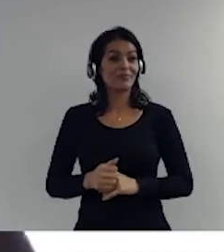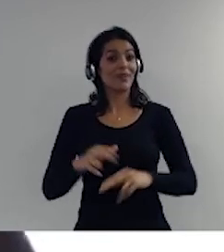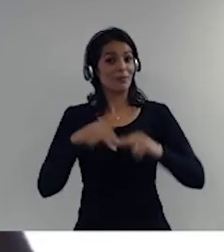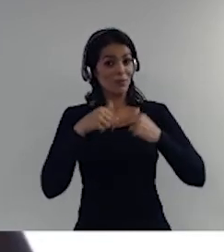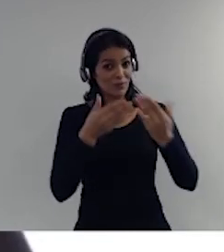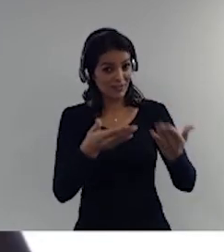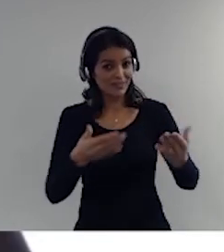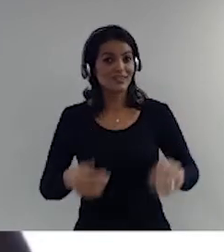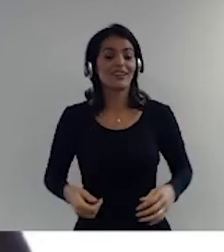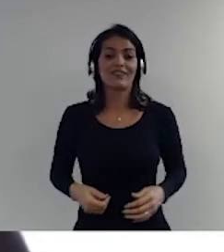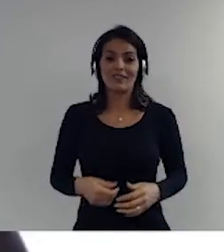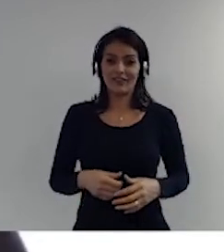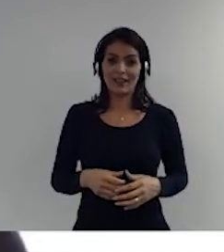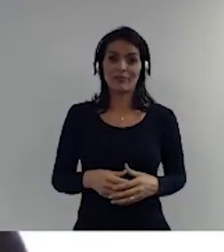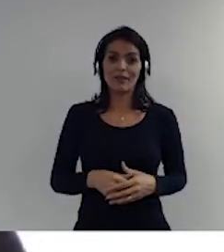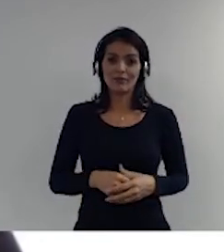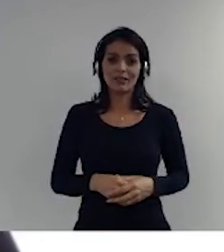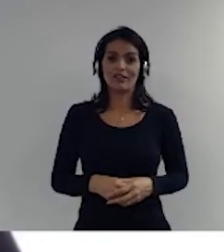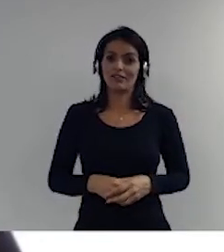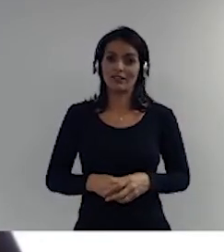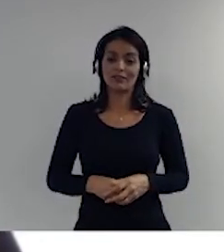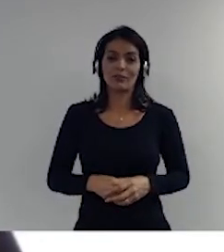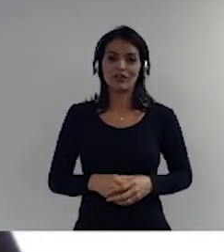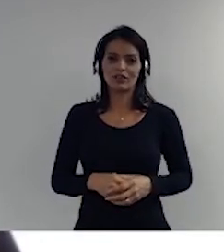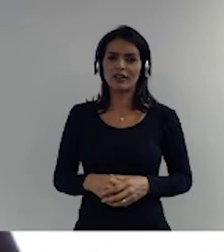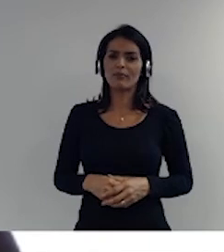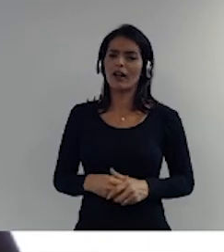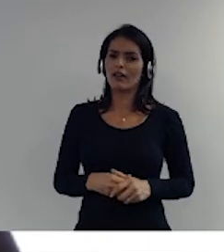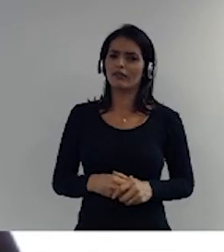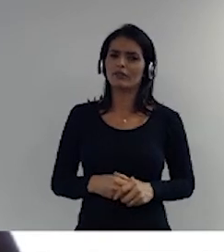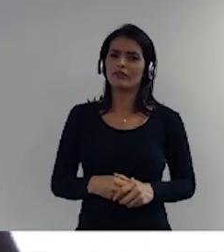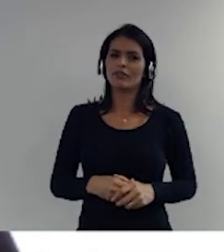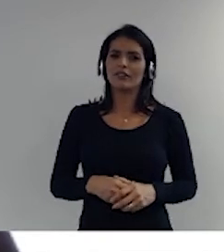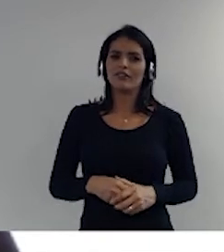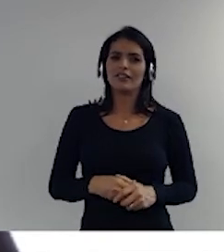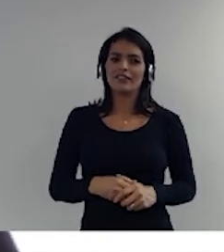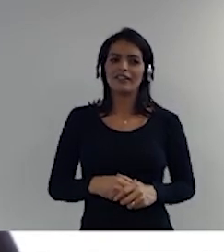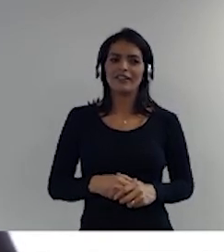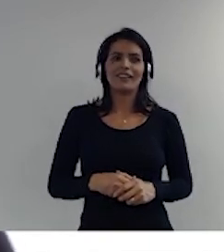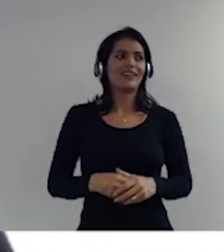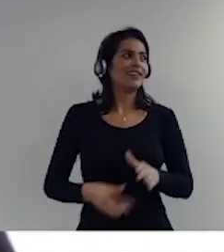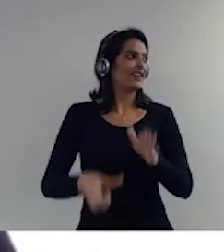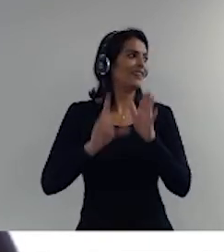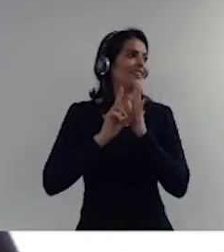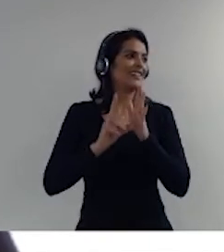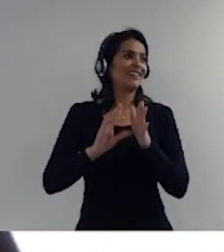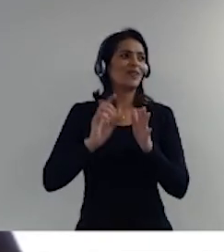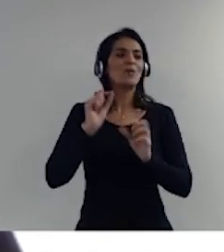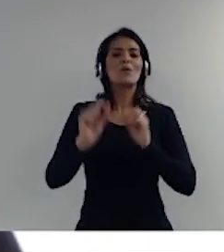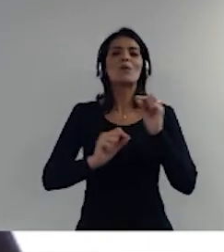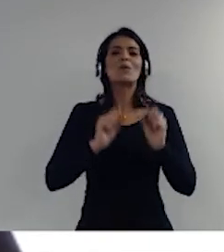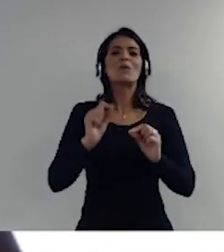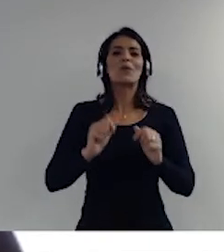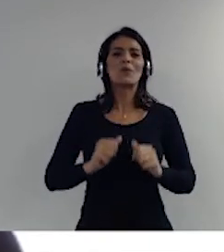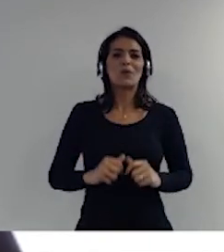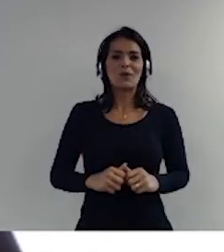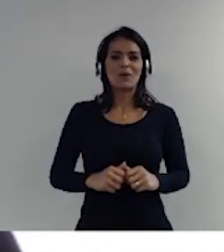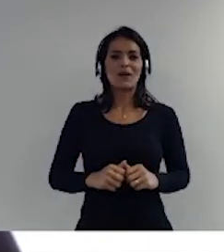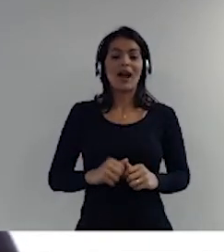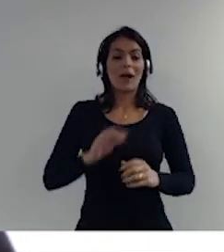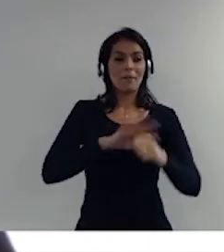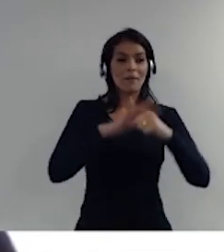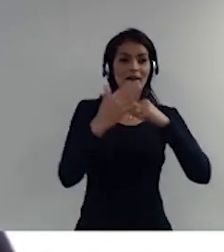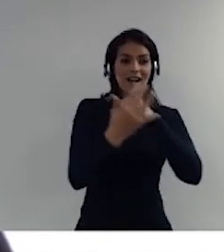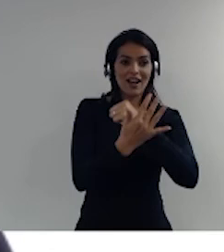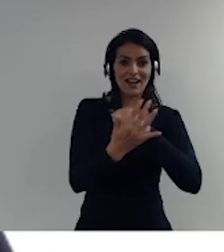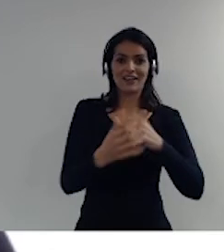isso, imagine-se, vamos voltar ao cenário do início das manifestações da pandemia e da produção